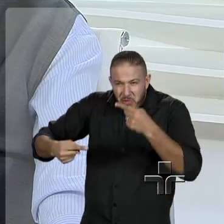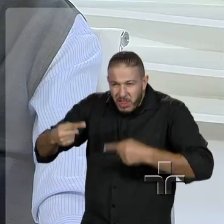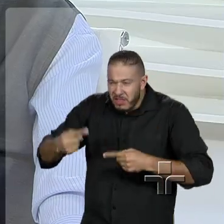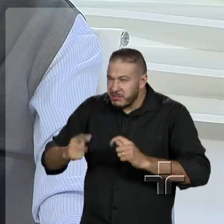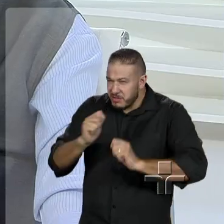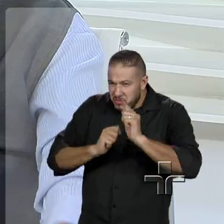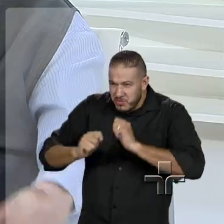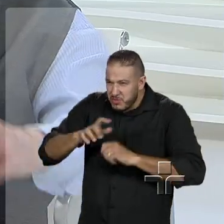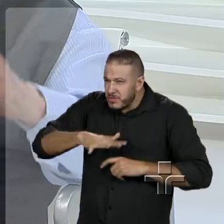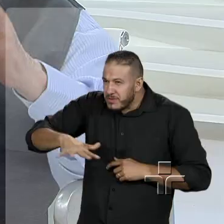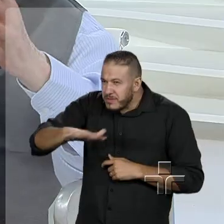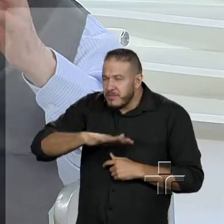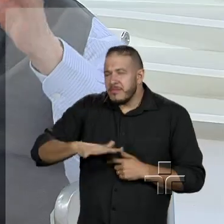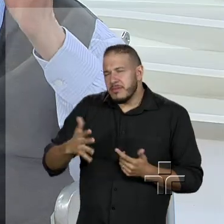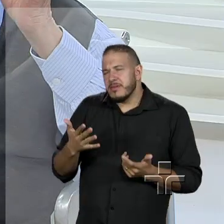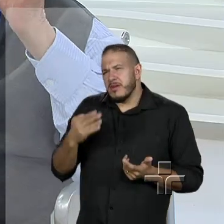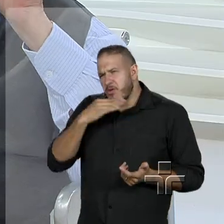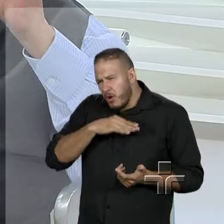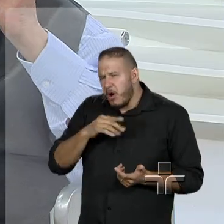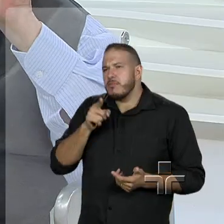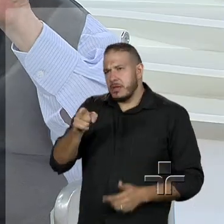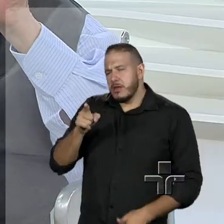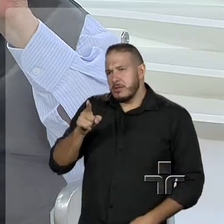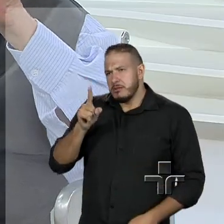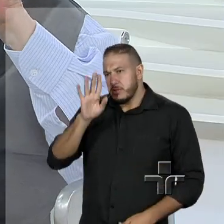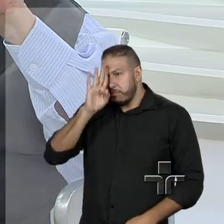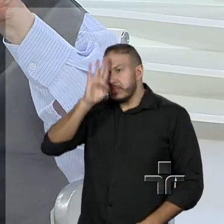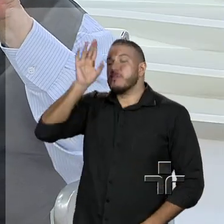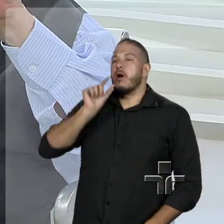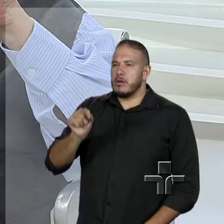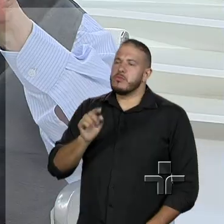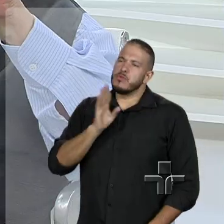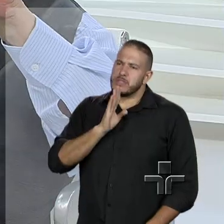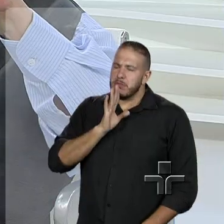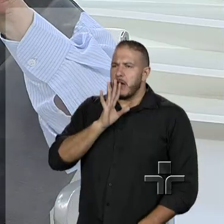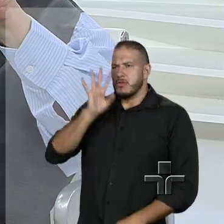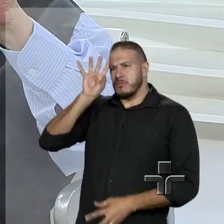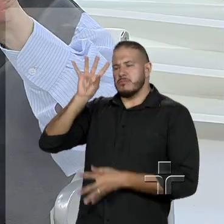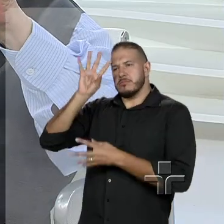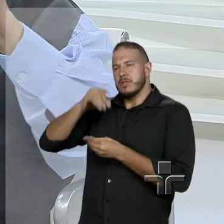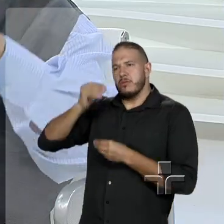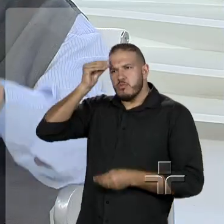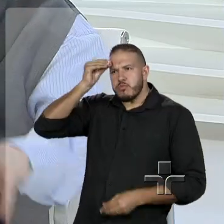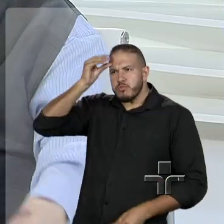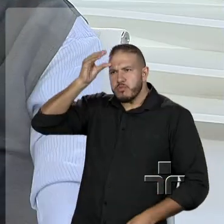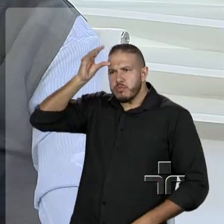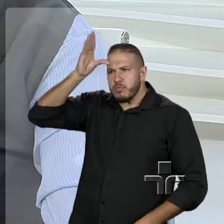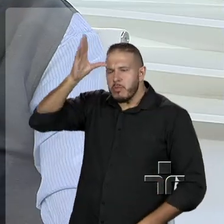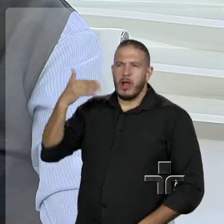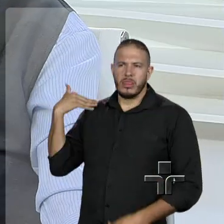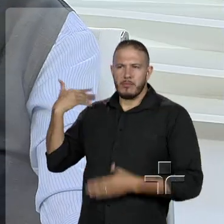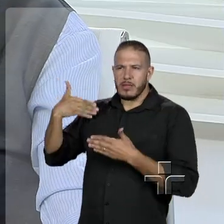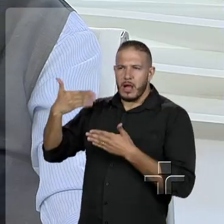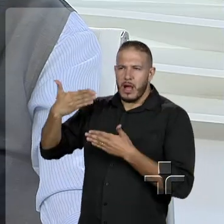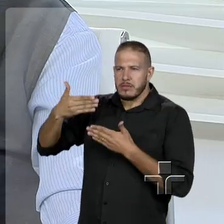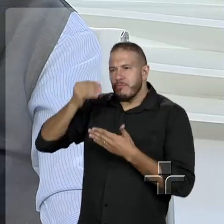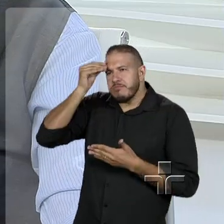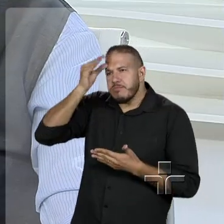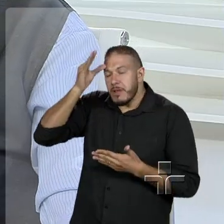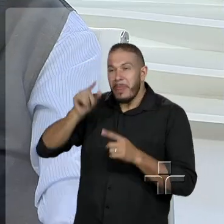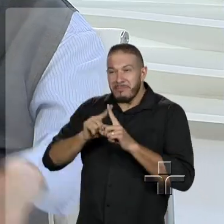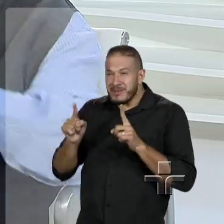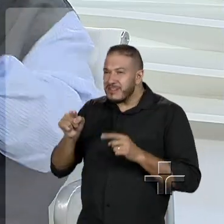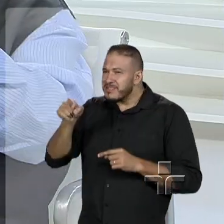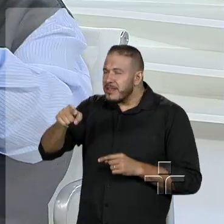econômica, ela é claro que ela é fundamentada no conhecimento que você foi acumulando no passado, mas ela